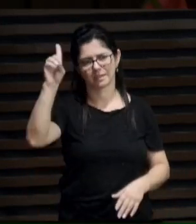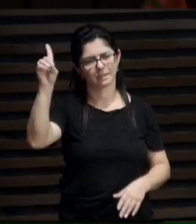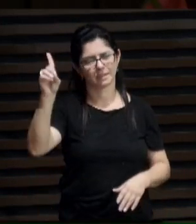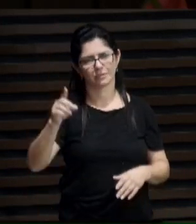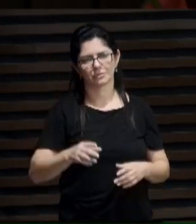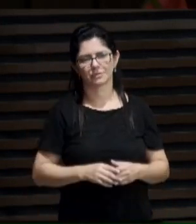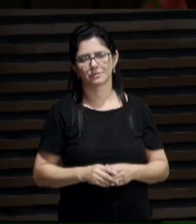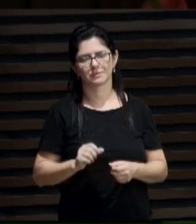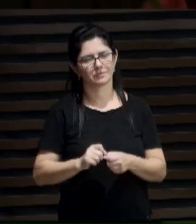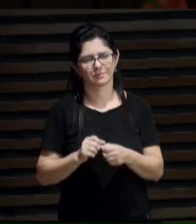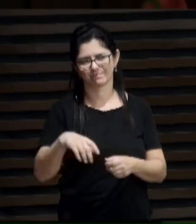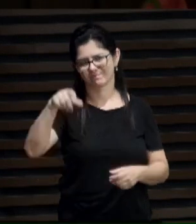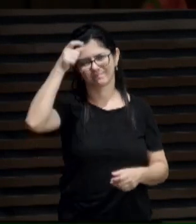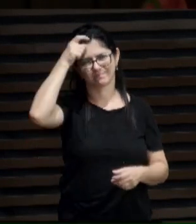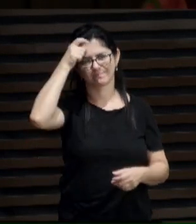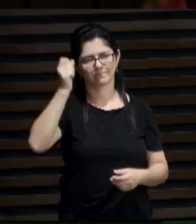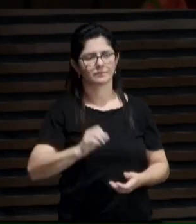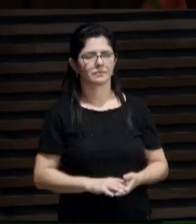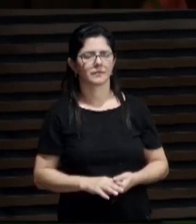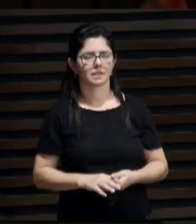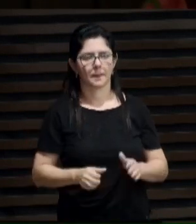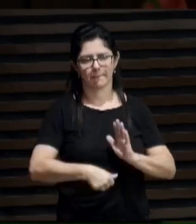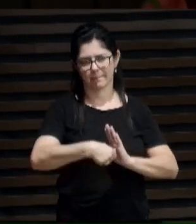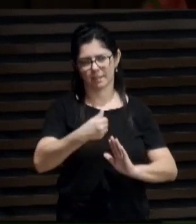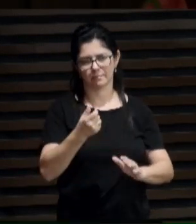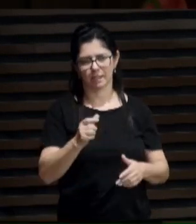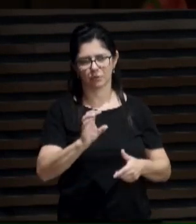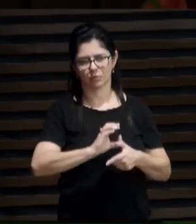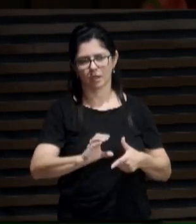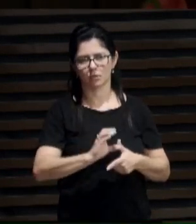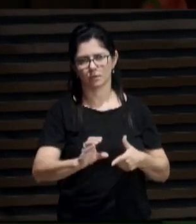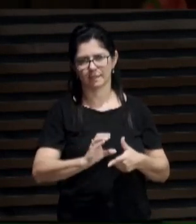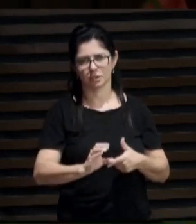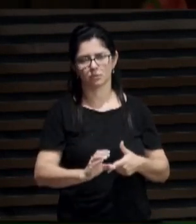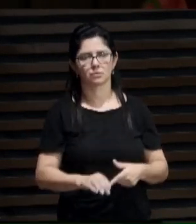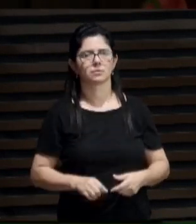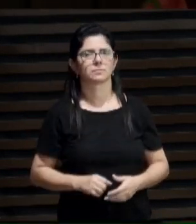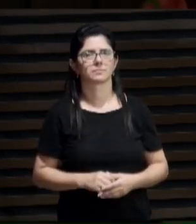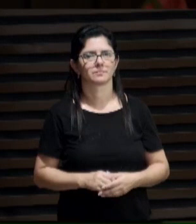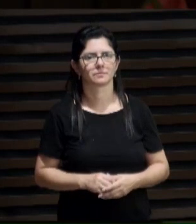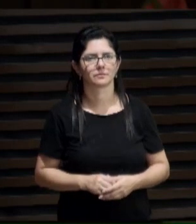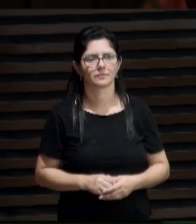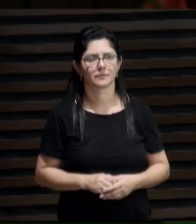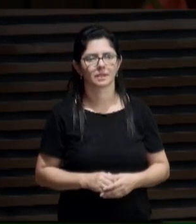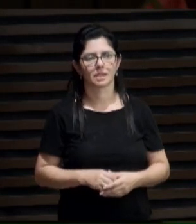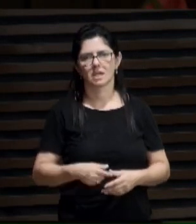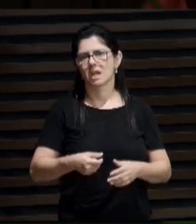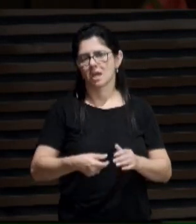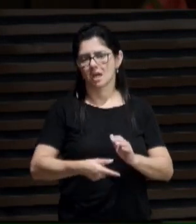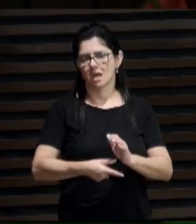Veja o que diz primeiro aos Coríntios o apóstolo Paulo, no capítulo 10, versículo 20 e 21.